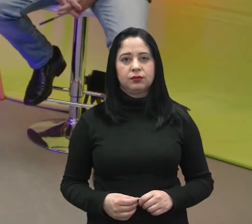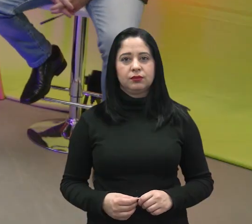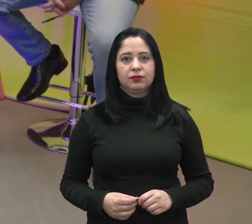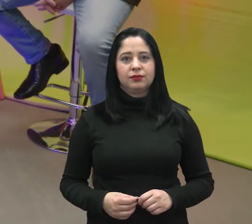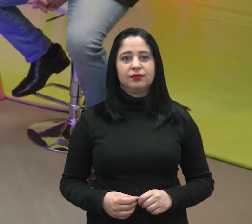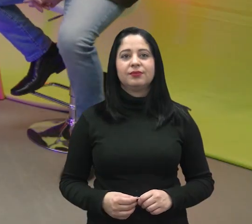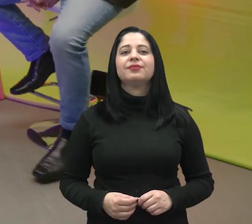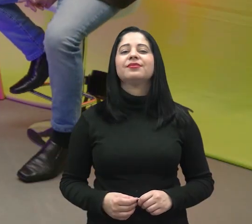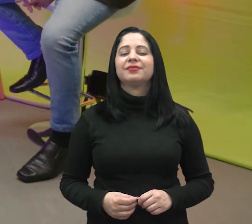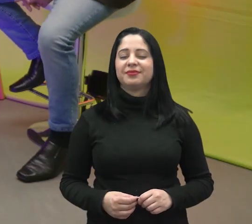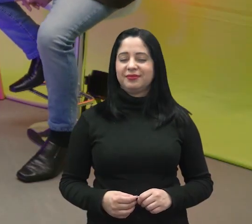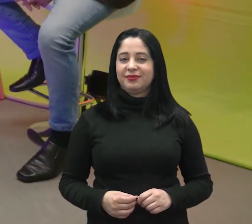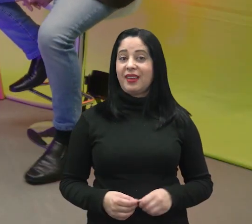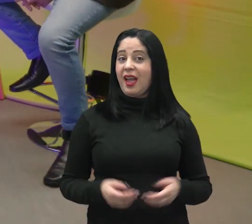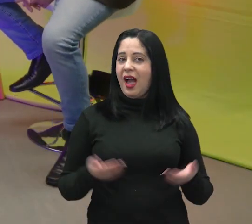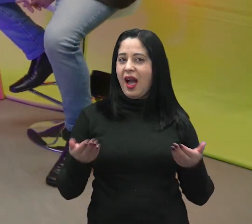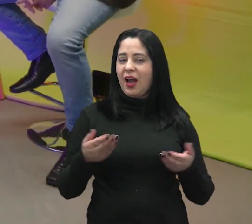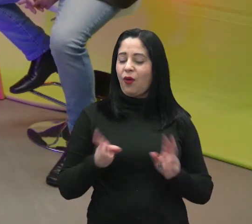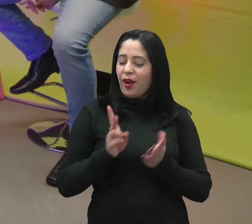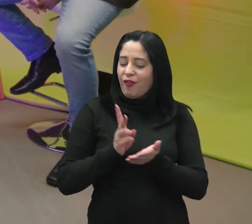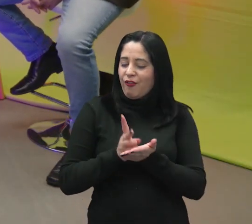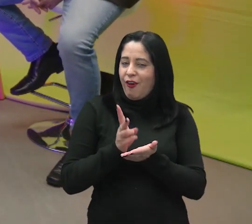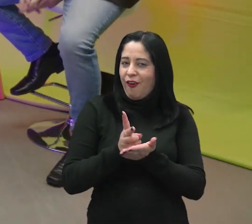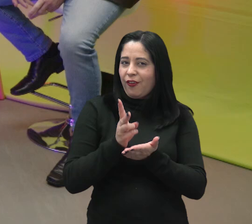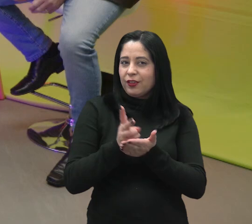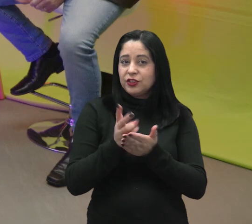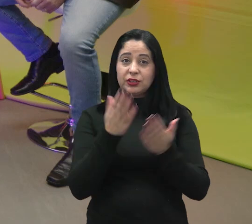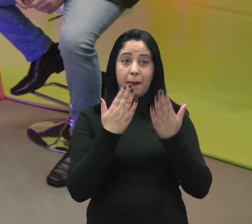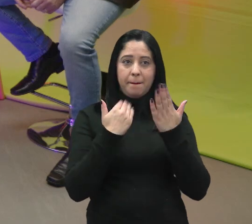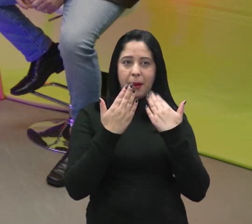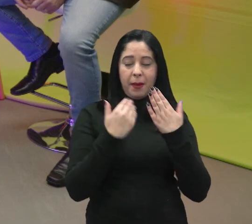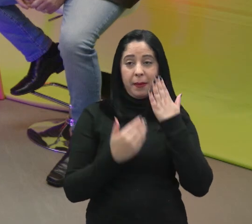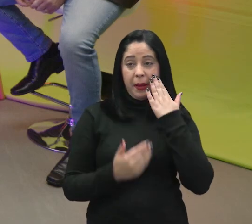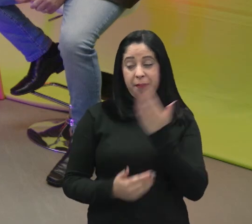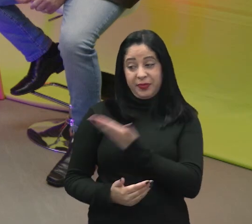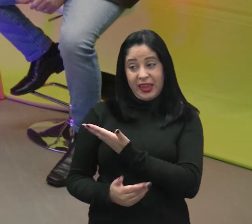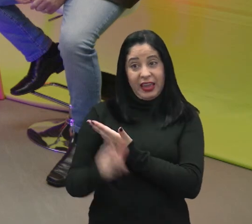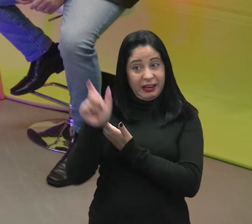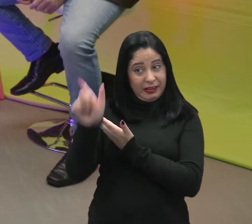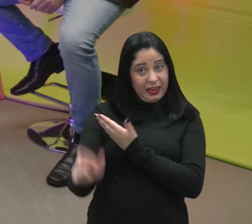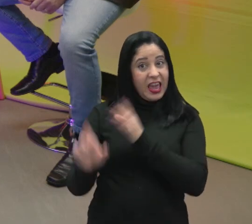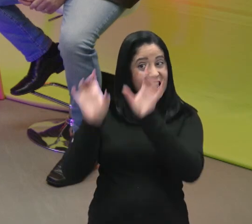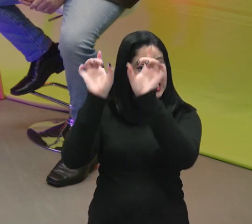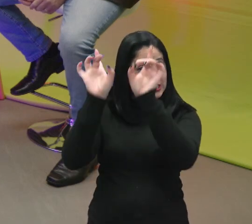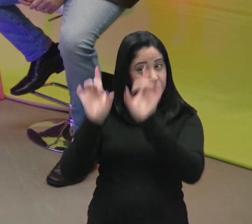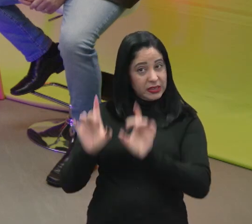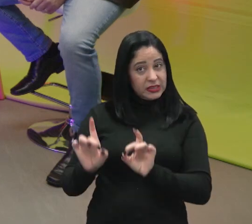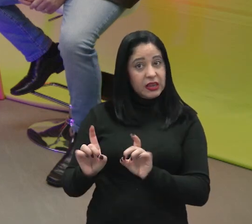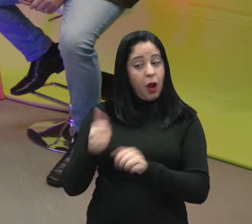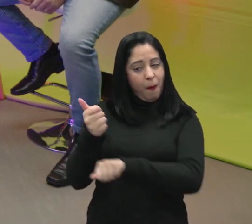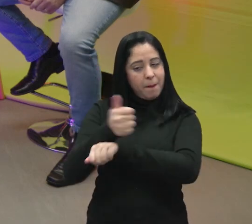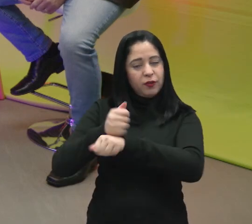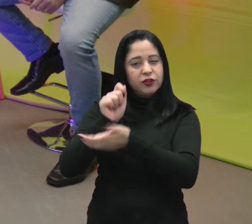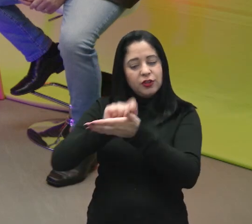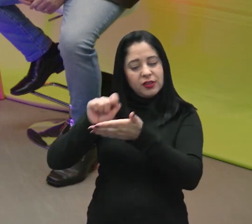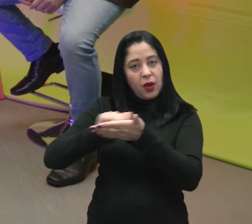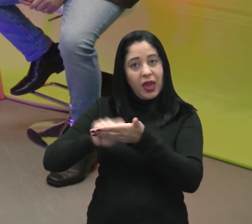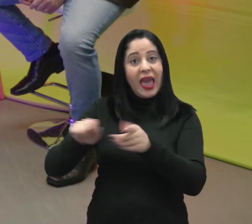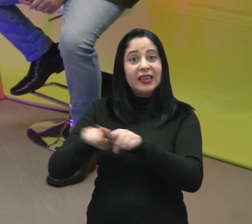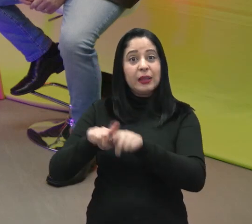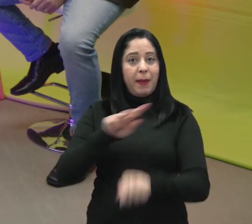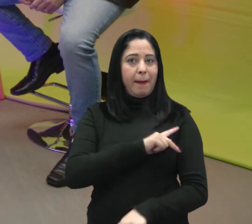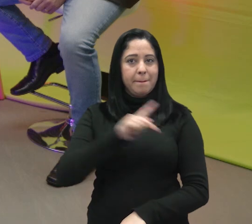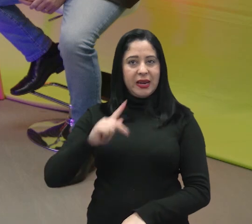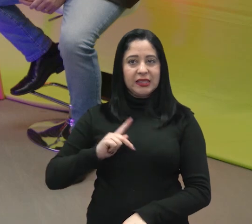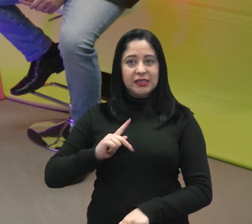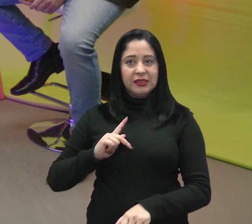E a gente segue aqui com o nosso convidado especial de hoje, que é o escritor e presidente da Academia Joseense de Letras,